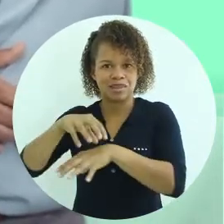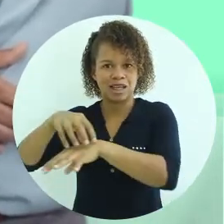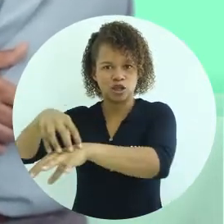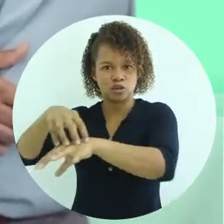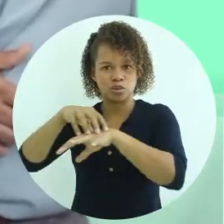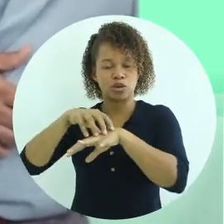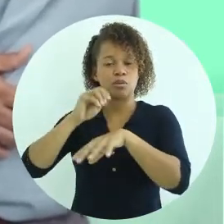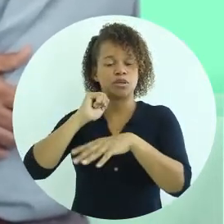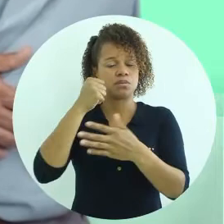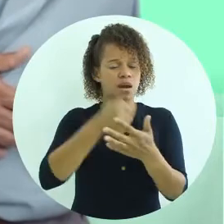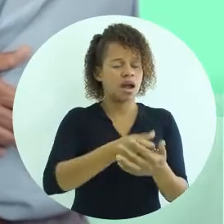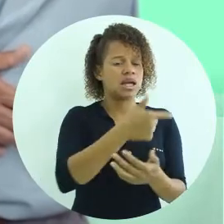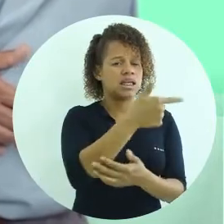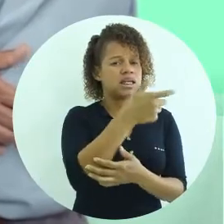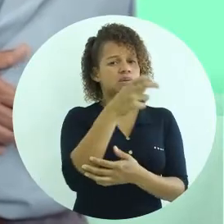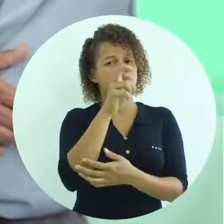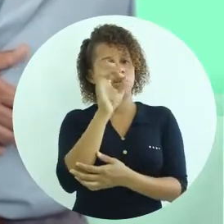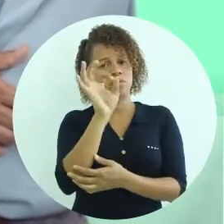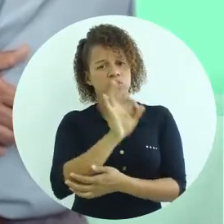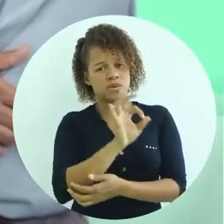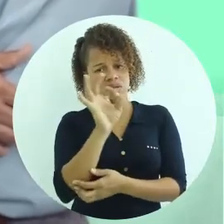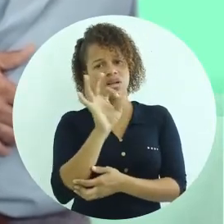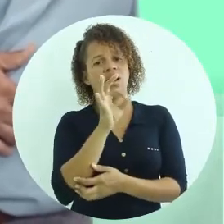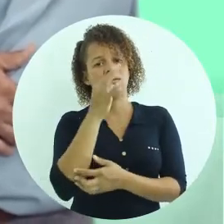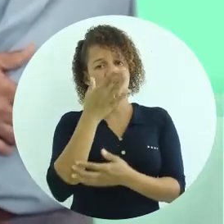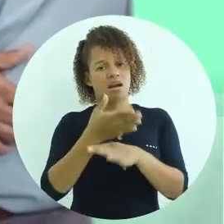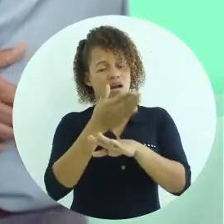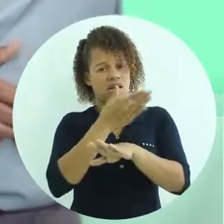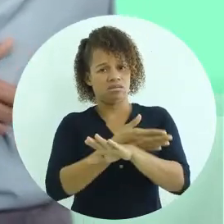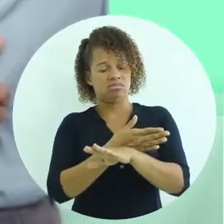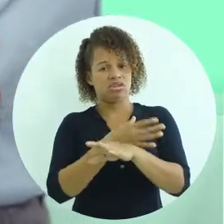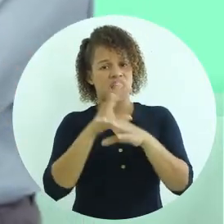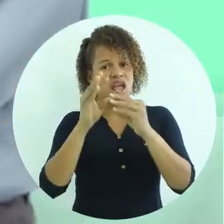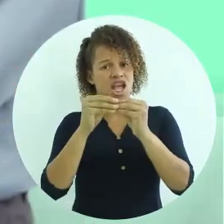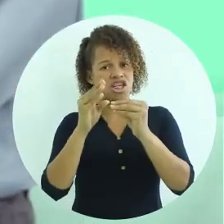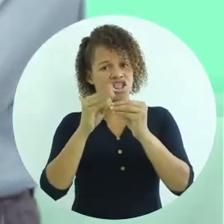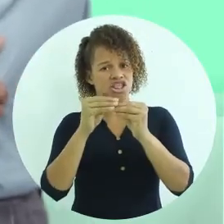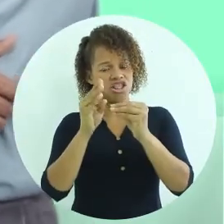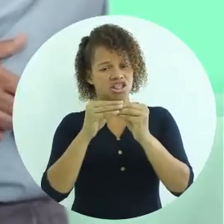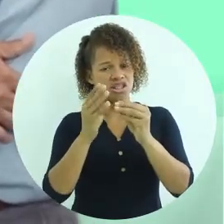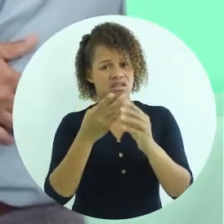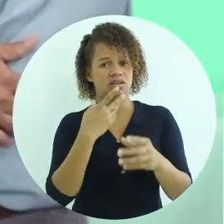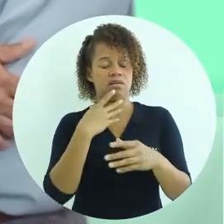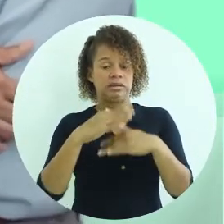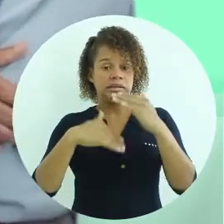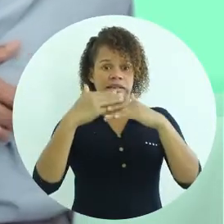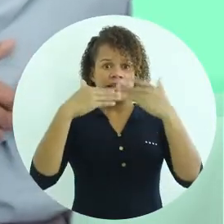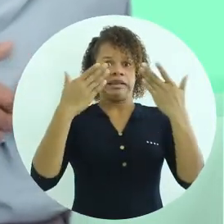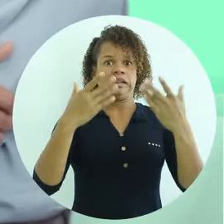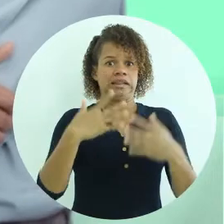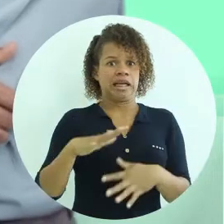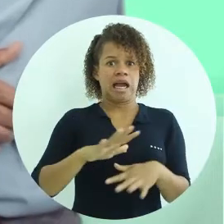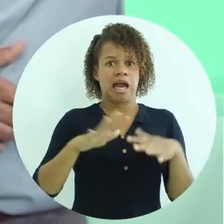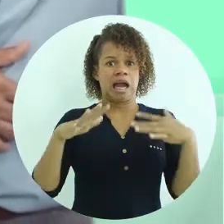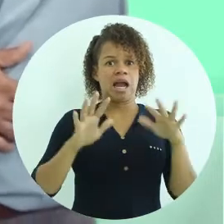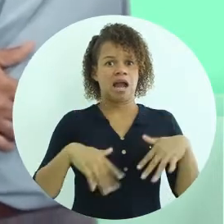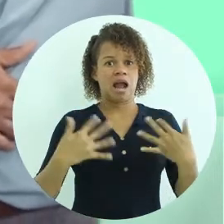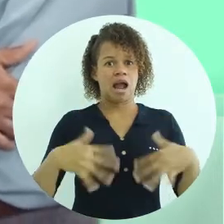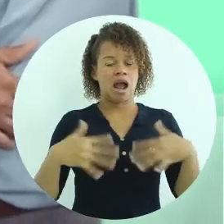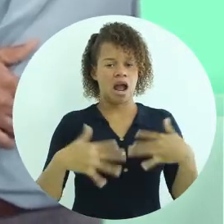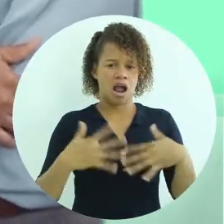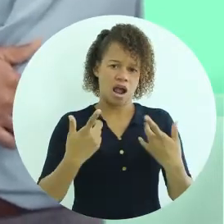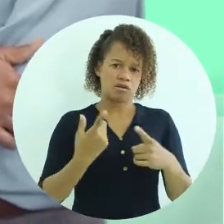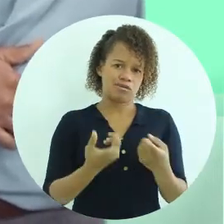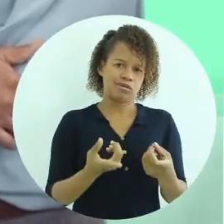transporte, eu tenho que pagar 25% extra para a marinha mercante, né? E isso tudo vai encarecendo bastante a mercadoria. E fora a questão do câmbio